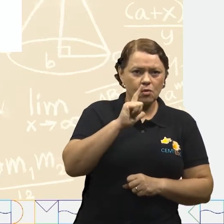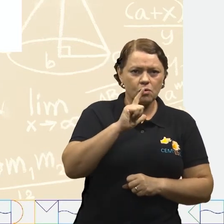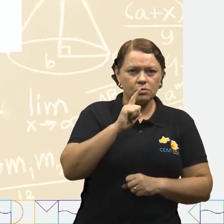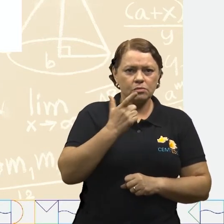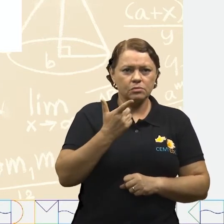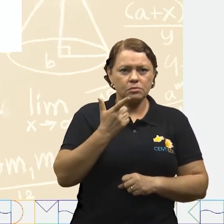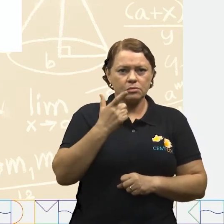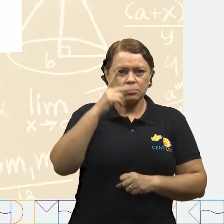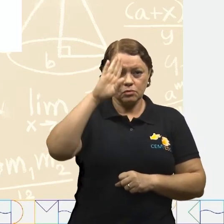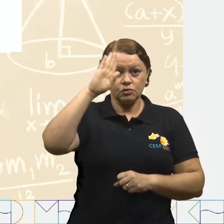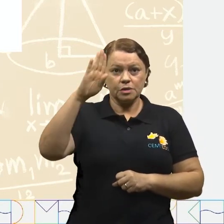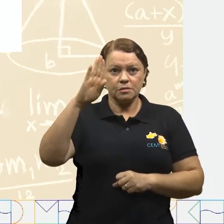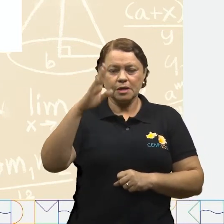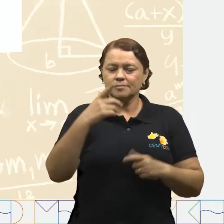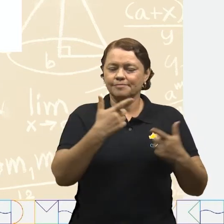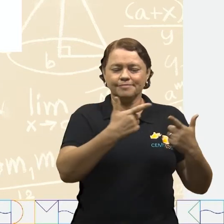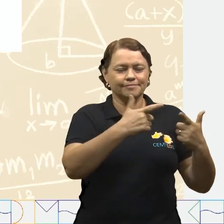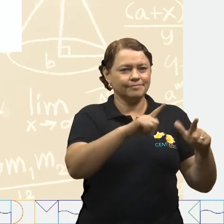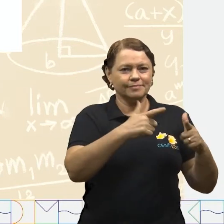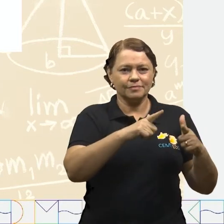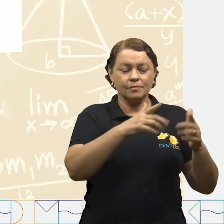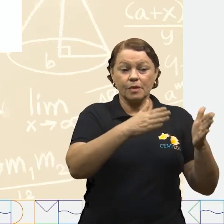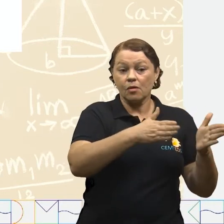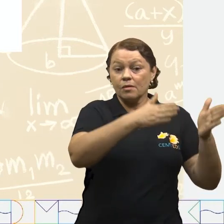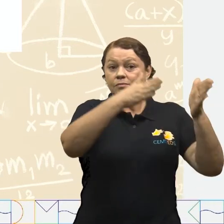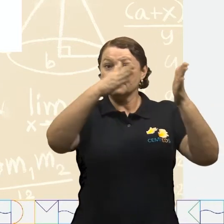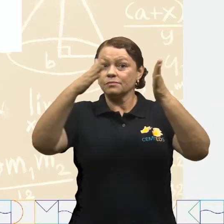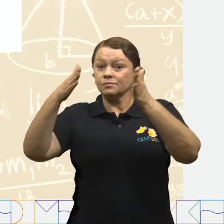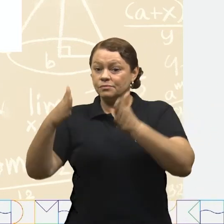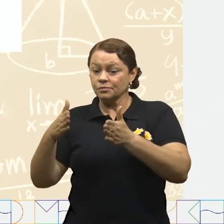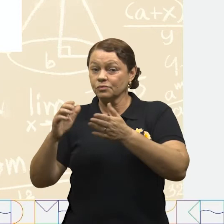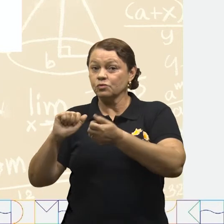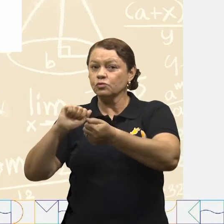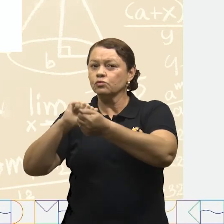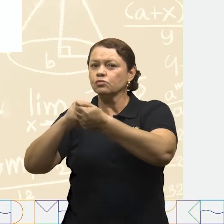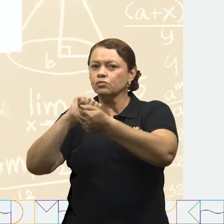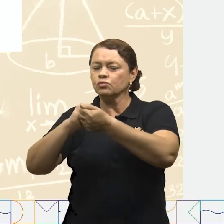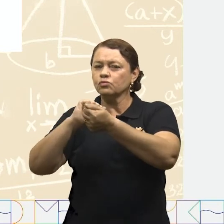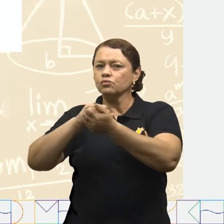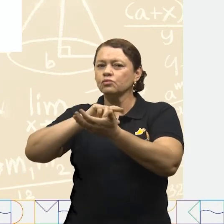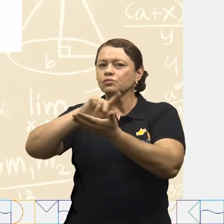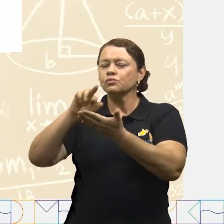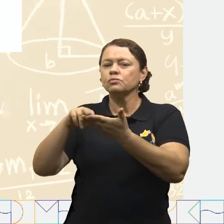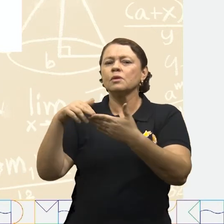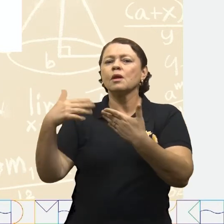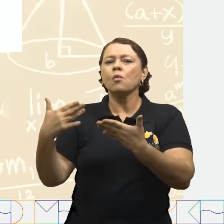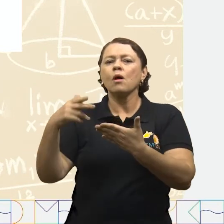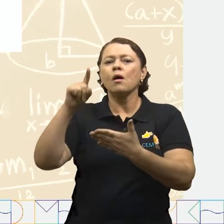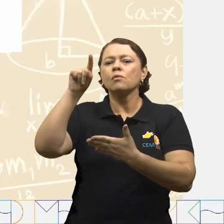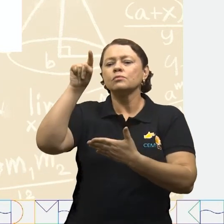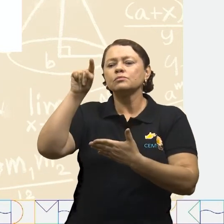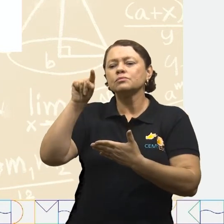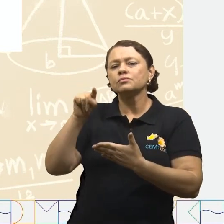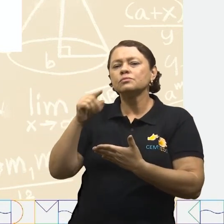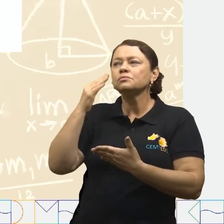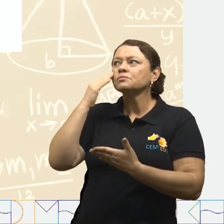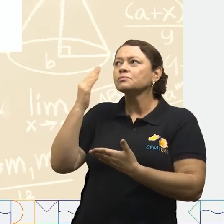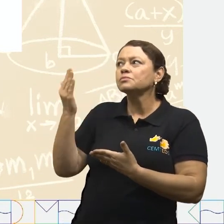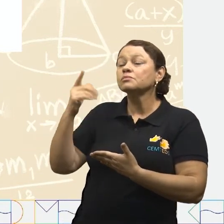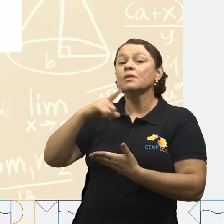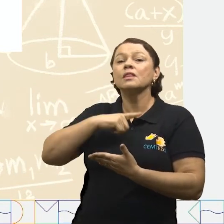opção aí não nós não temos Então vamos passar agora para os acompanhamentos qual dessas opções aí